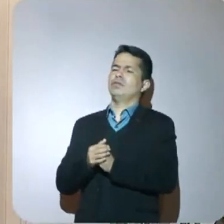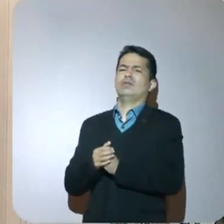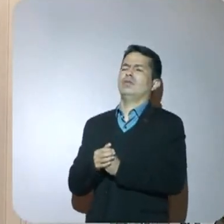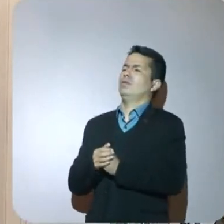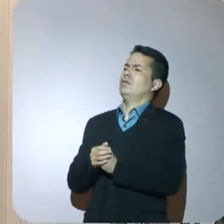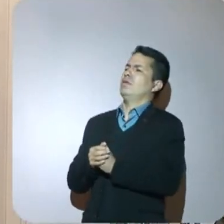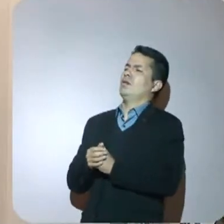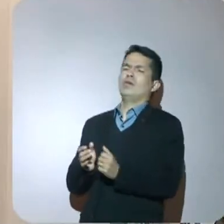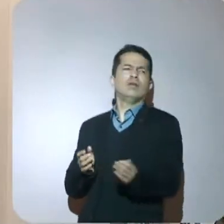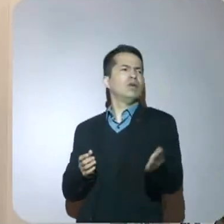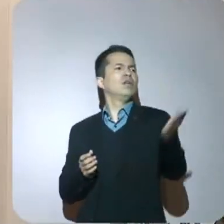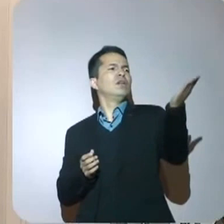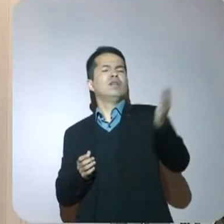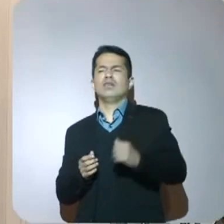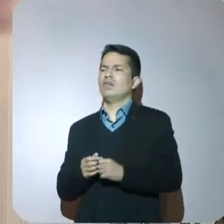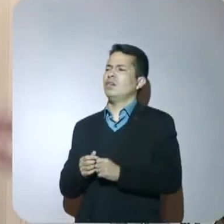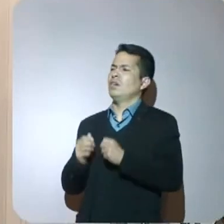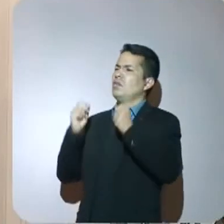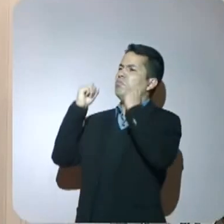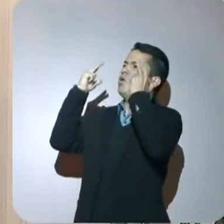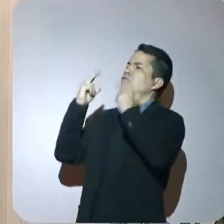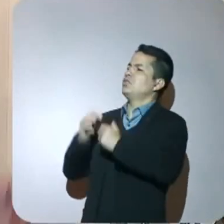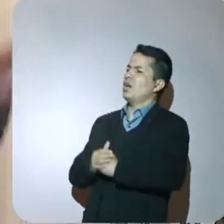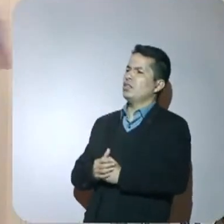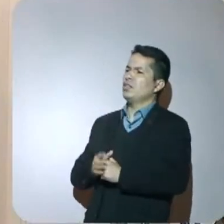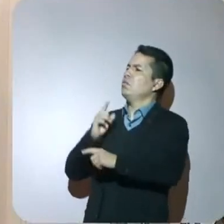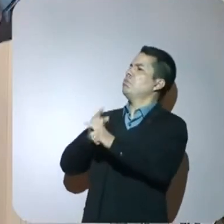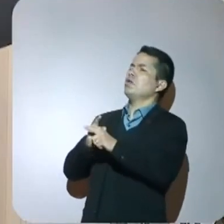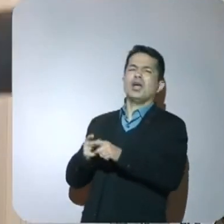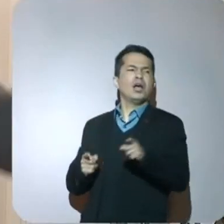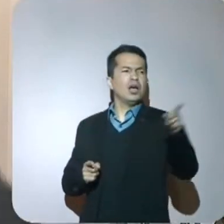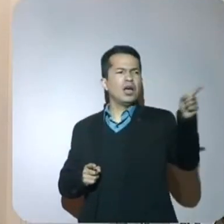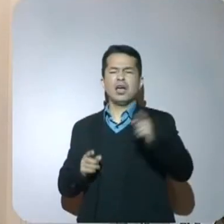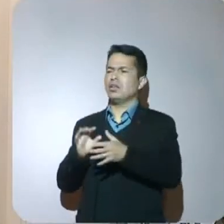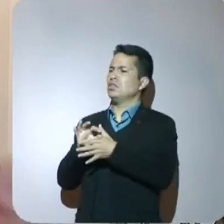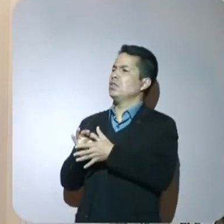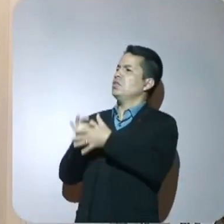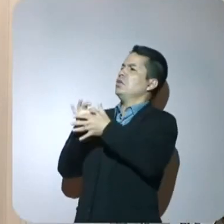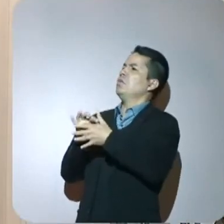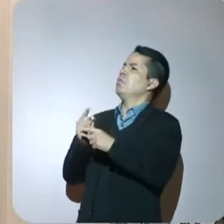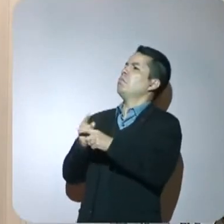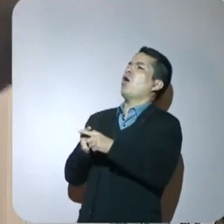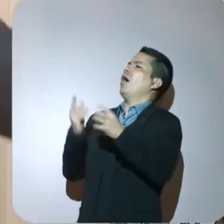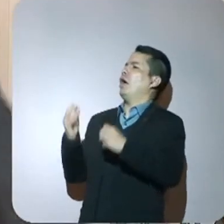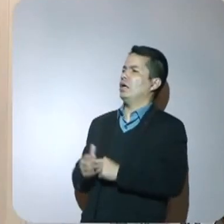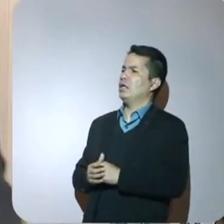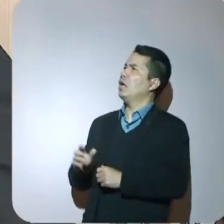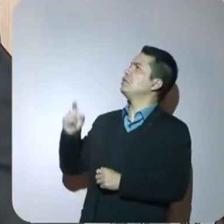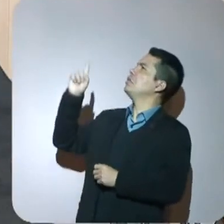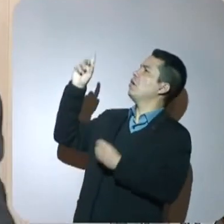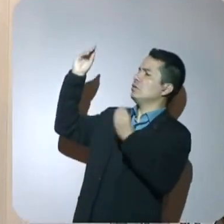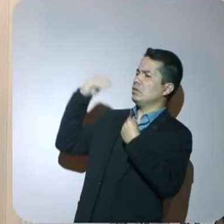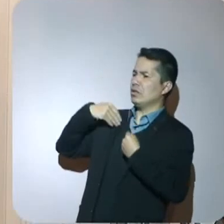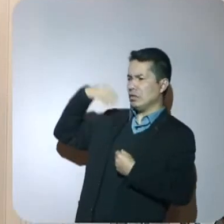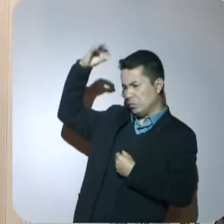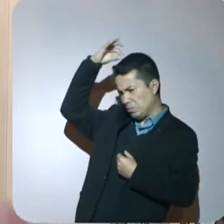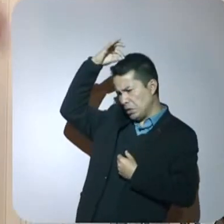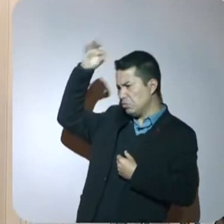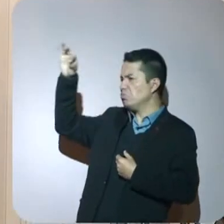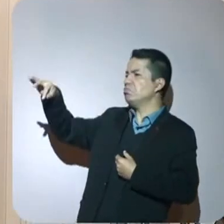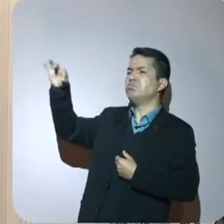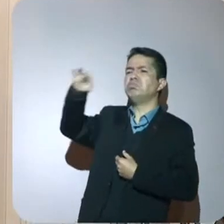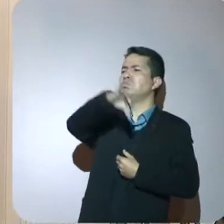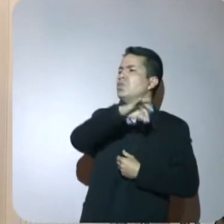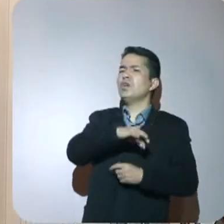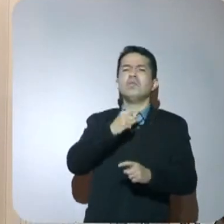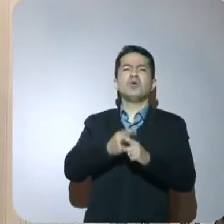que Moisés pode ser o nosso líder? Todos nós somos príncipes, Deus colocou o seu espírito no meio da gente, por que